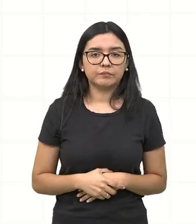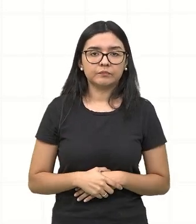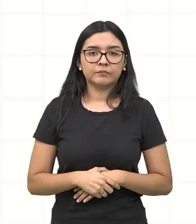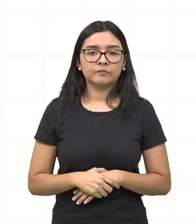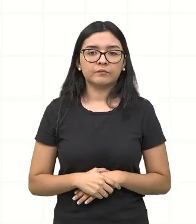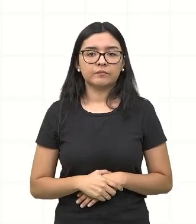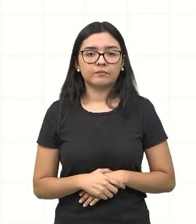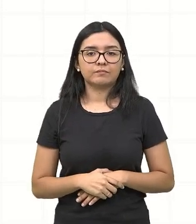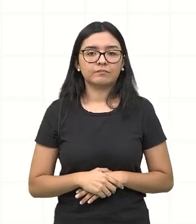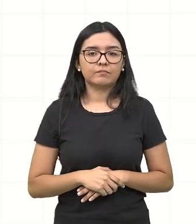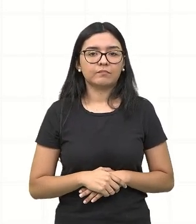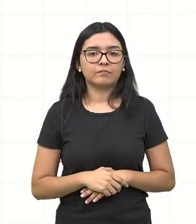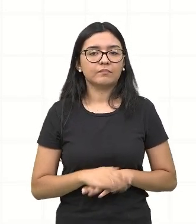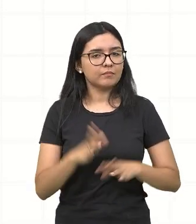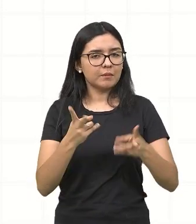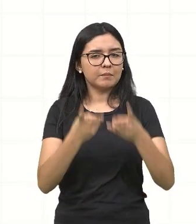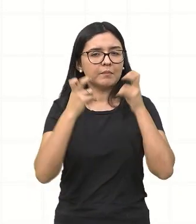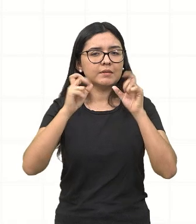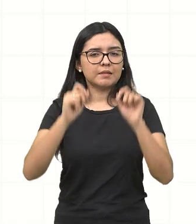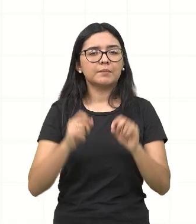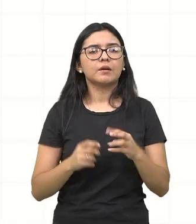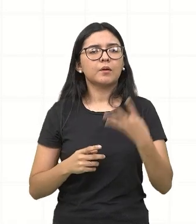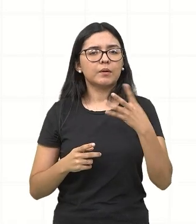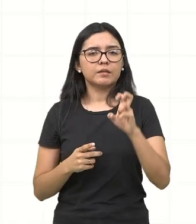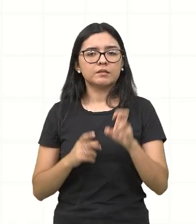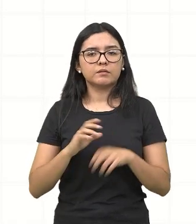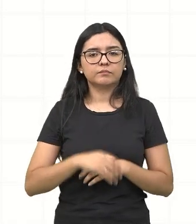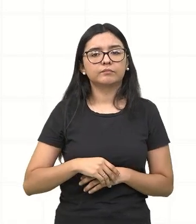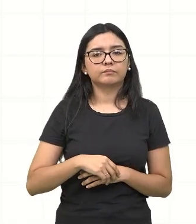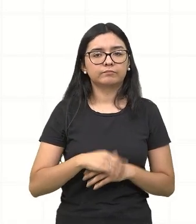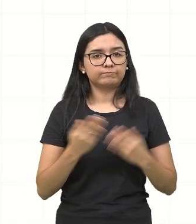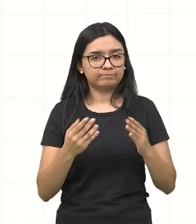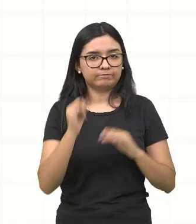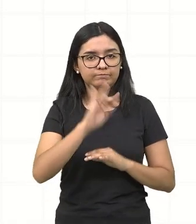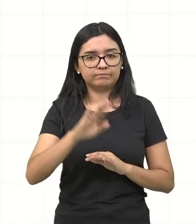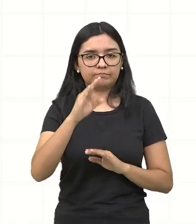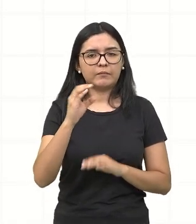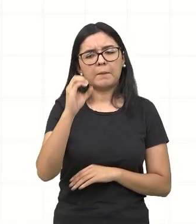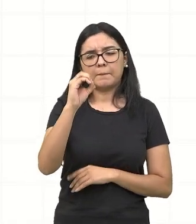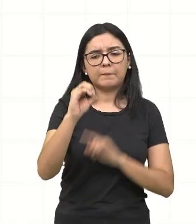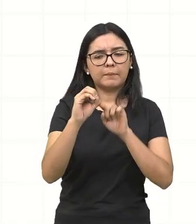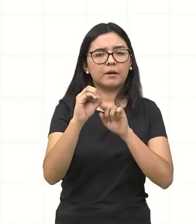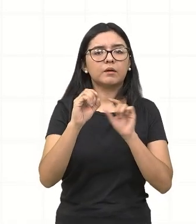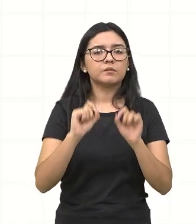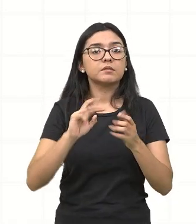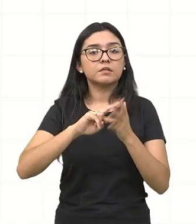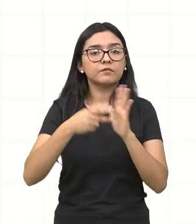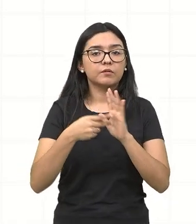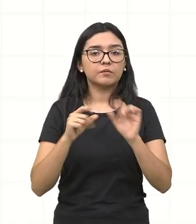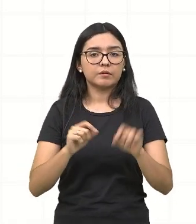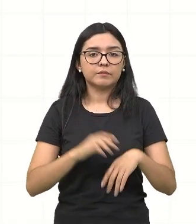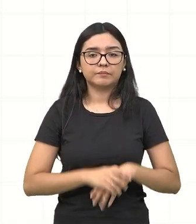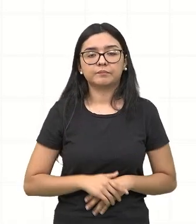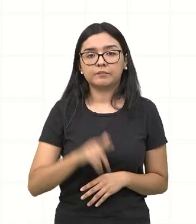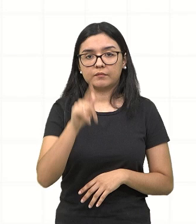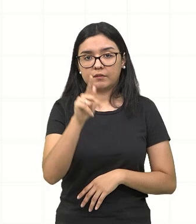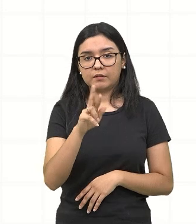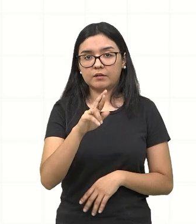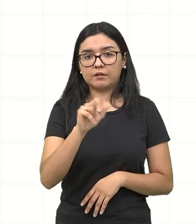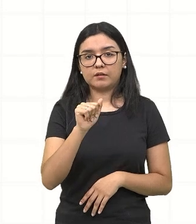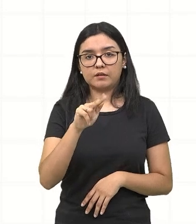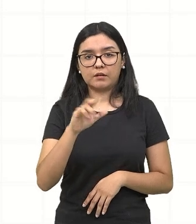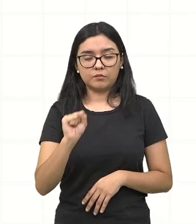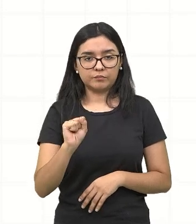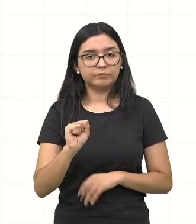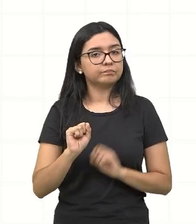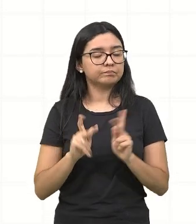Quero chamar a atenção para esse símbolo aqui, ó, que na verdade normalmente é uma bolinha, Que ele simboliza aí graus, tá legal?